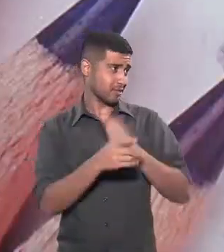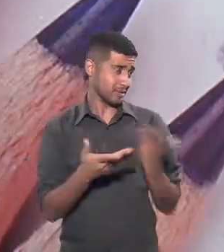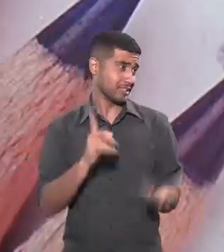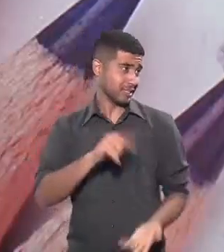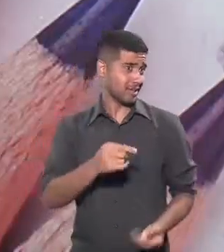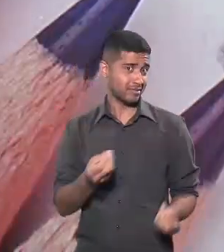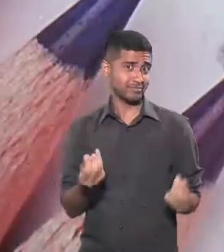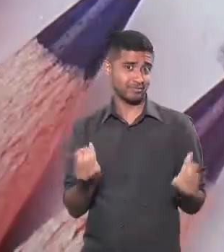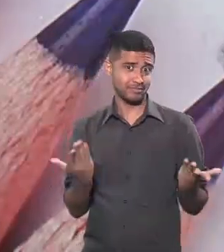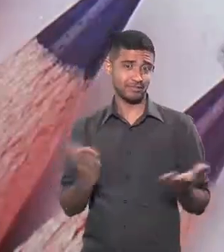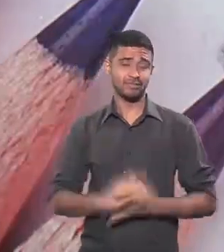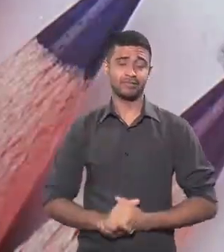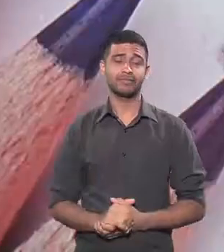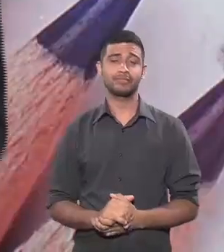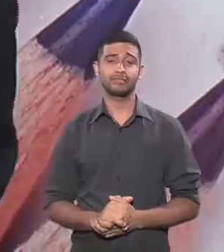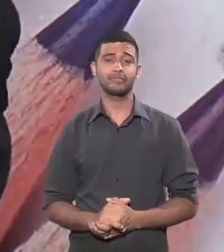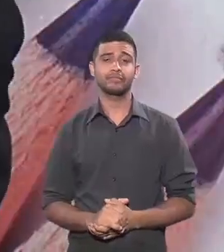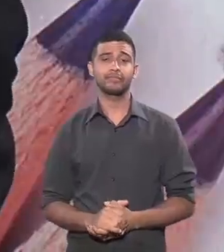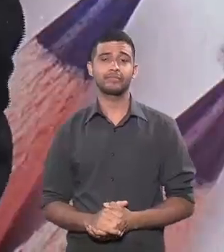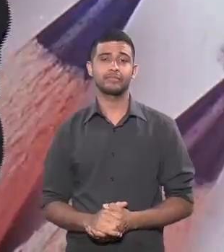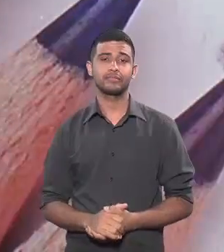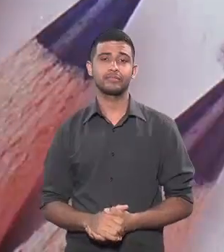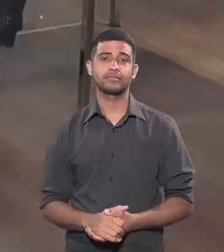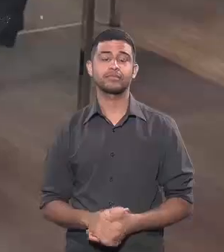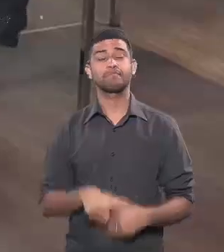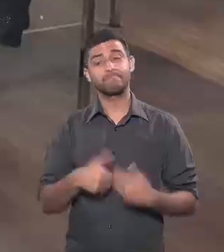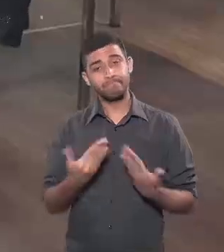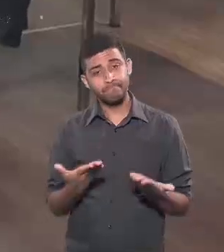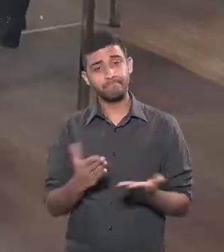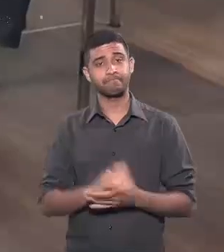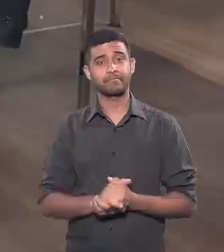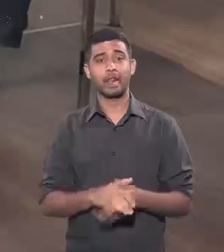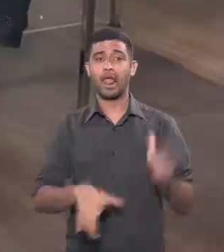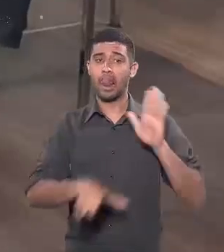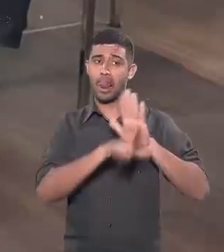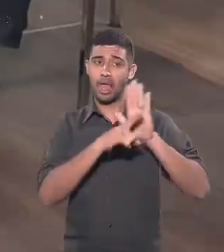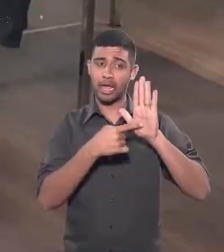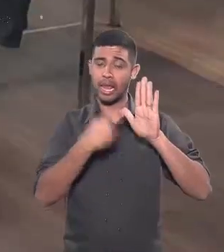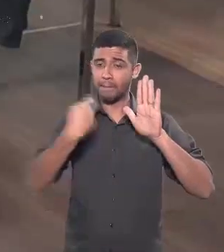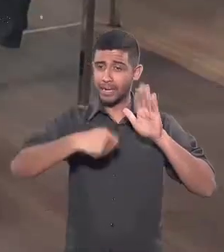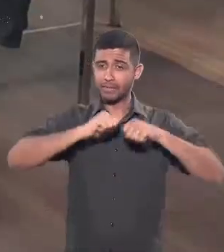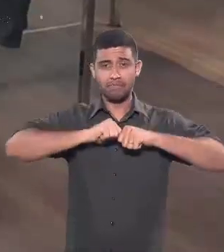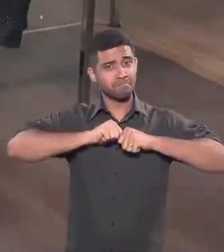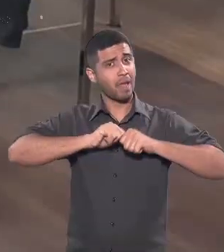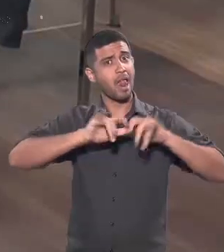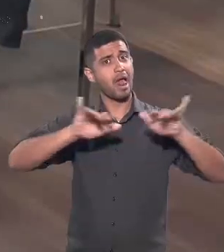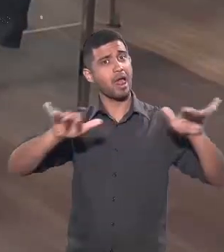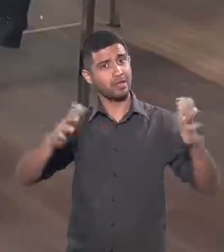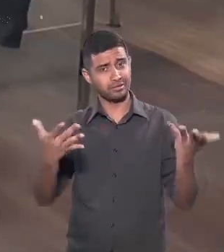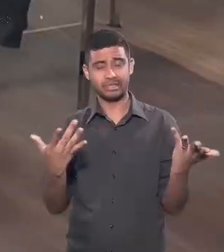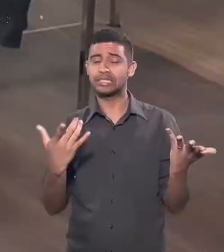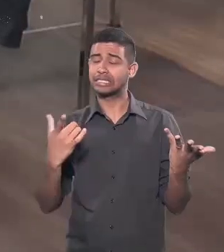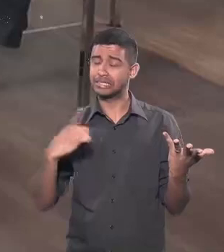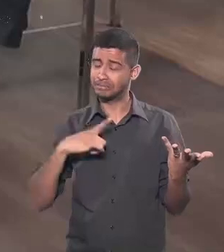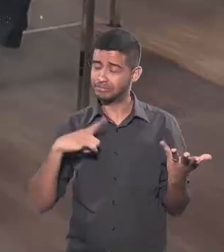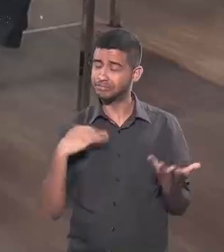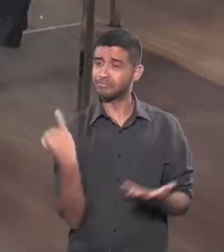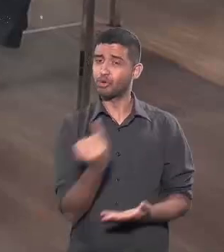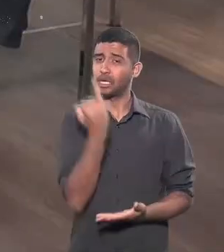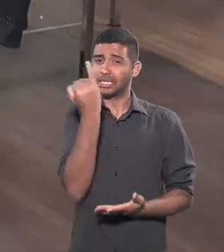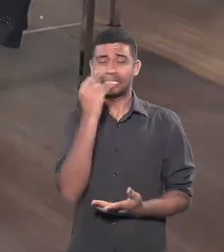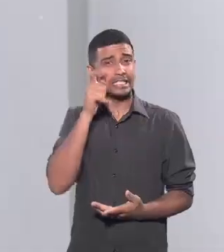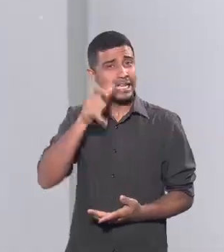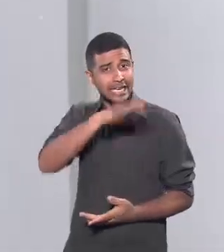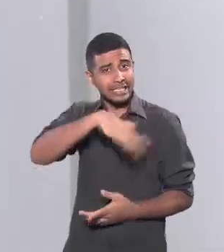logo. Quais são as sanções? Pois é, então, né? Justamente o que a gente tem é isso. É óbvio que a lei precisa ser divulgada, enfim, ela tem uma relevância social